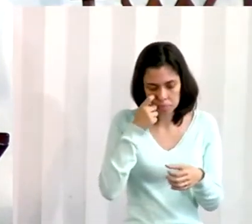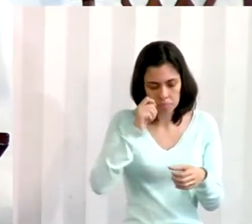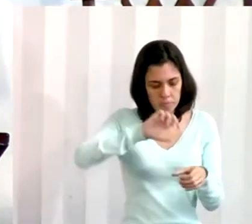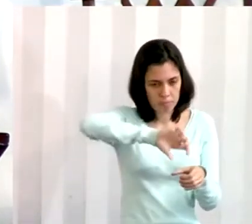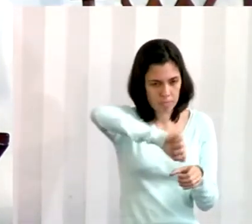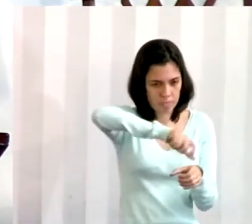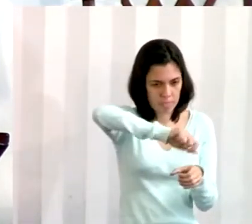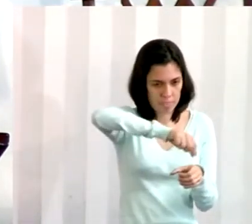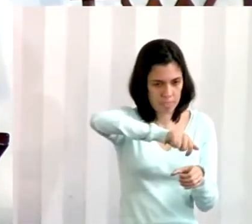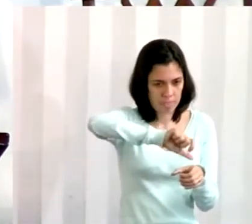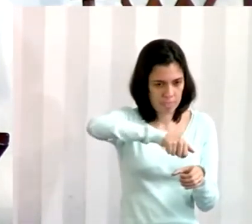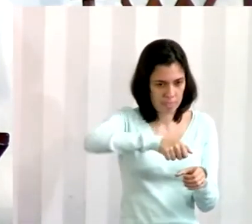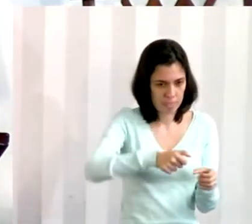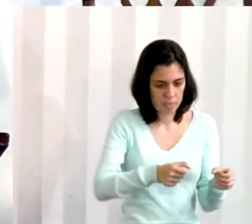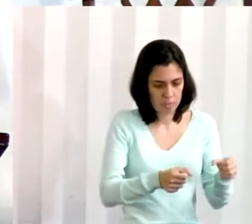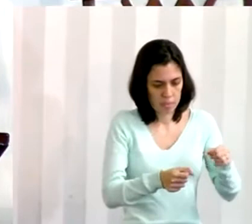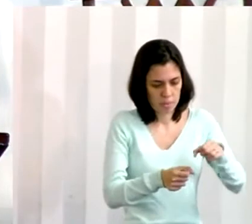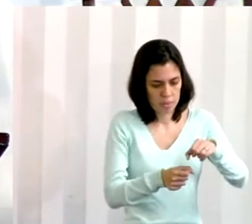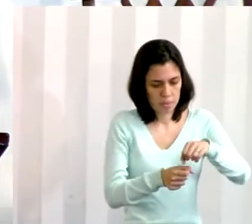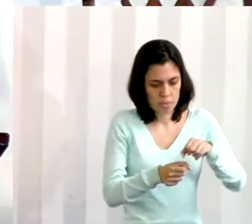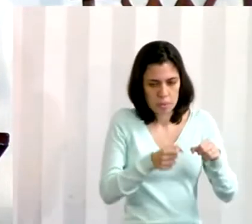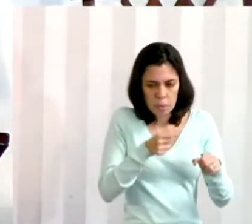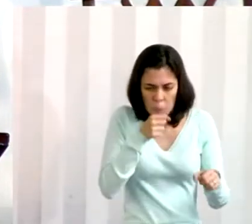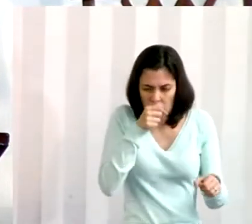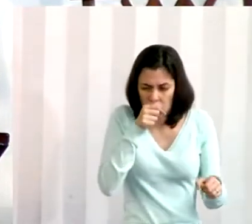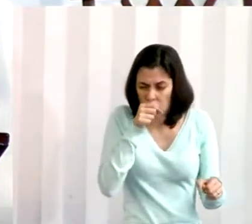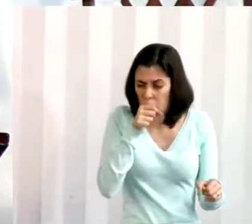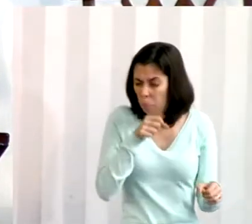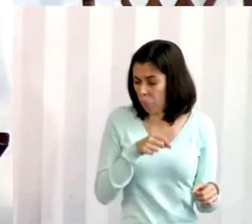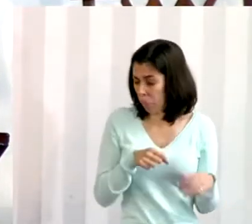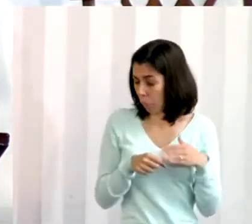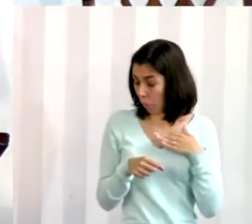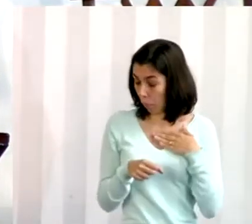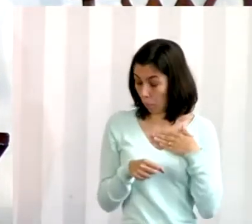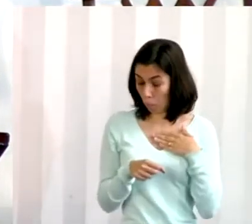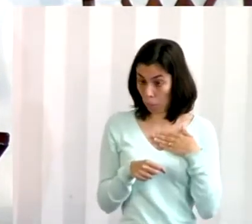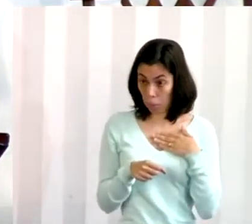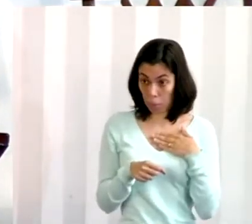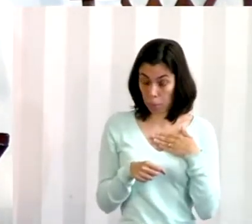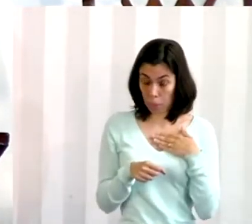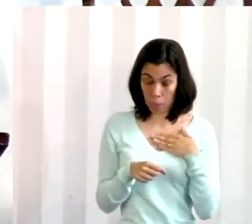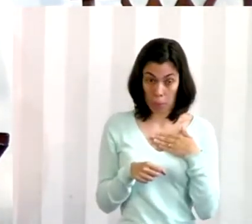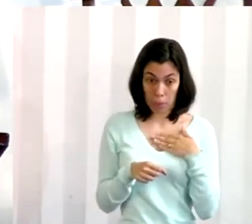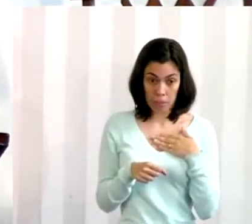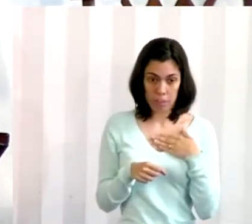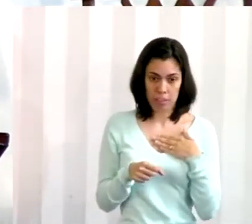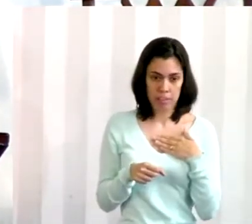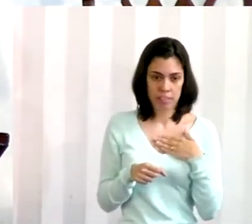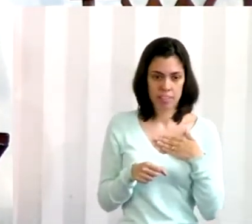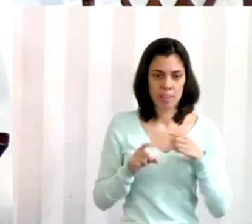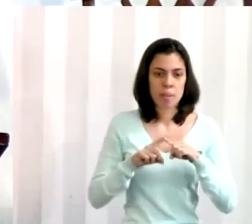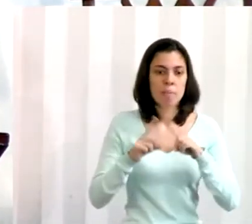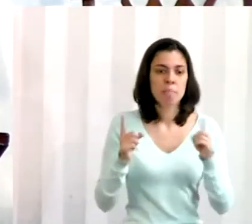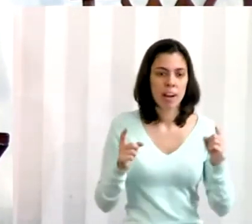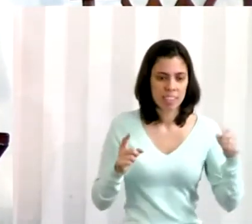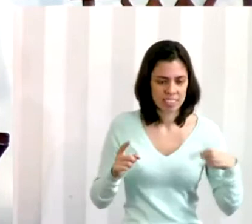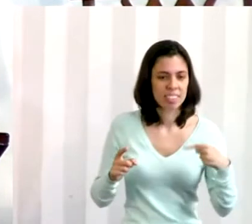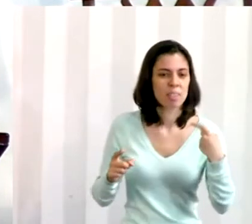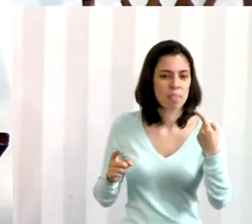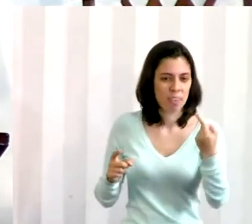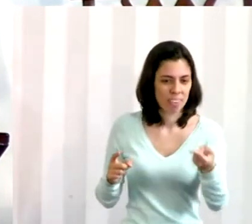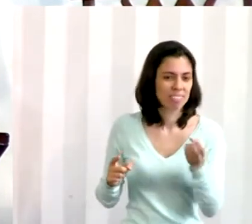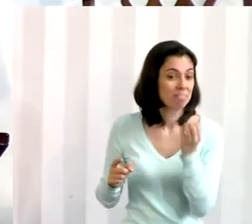deliciamos nele, mas quando aquele remédio começa a fazer efeito, a gente diz, que bom que eu tomei esse remédio, não é